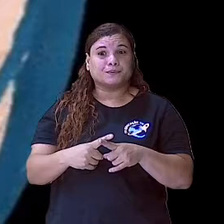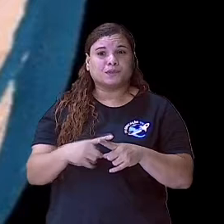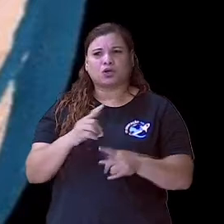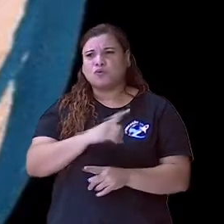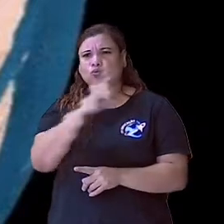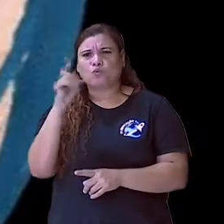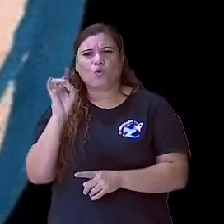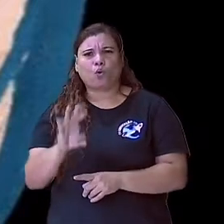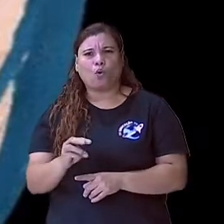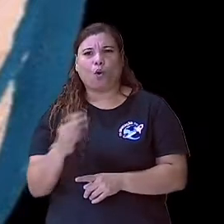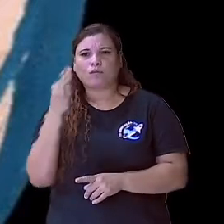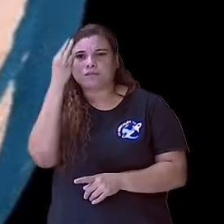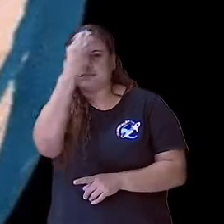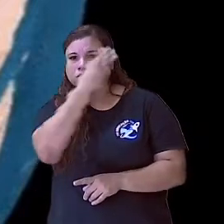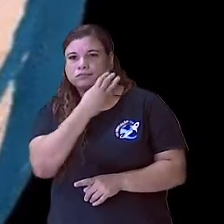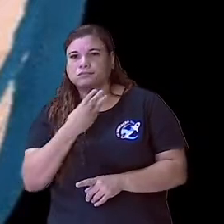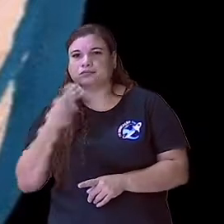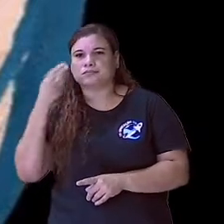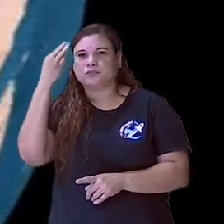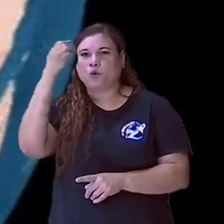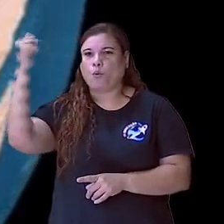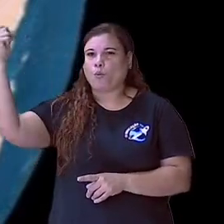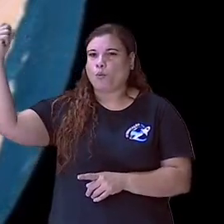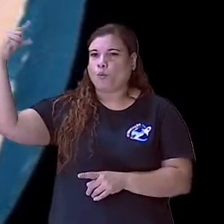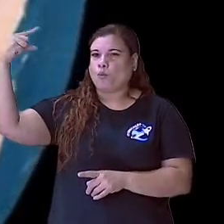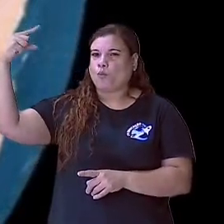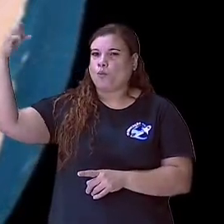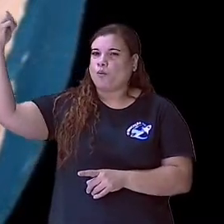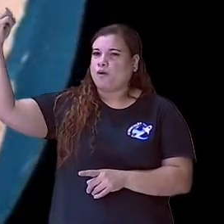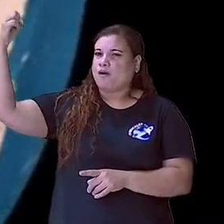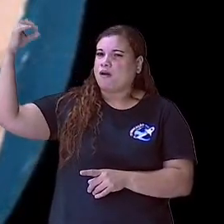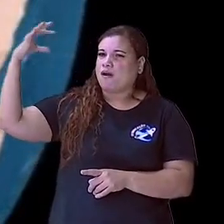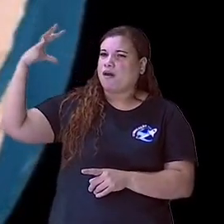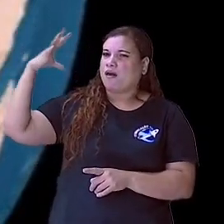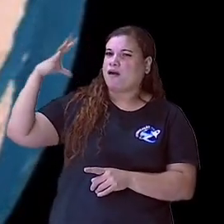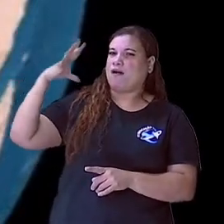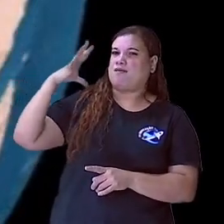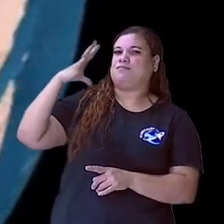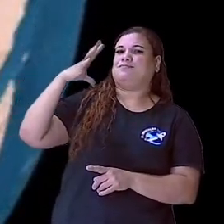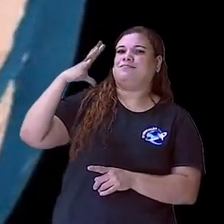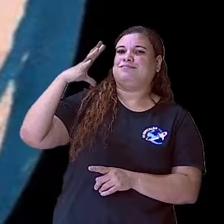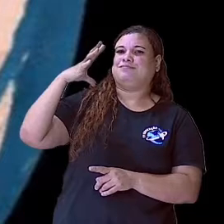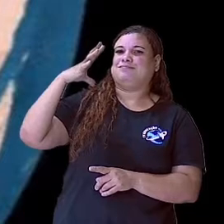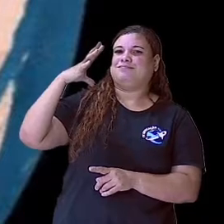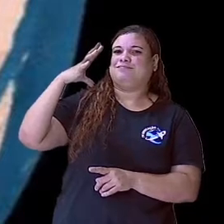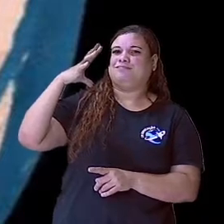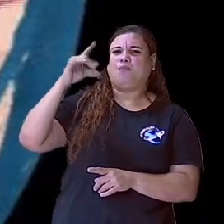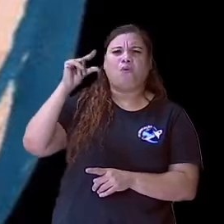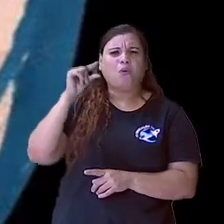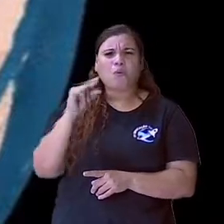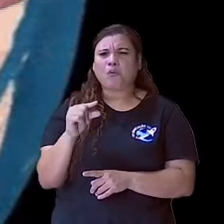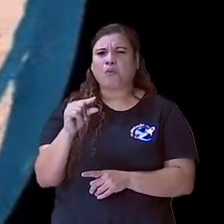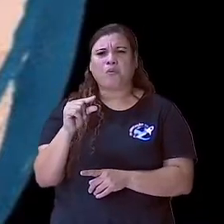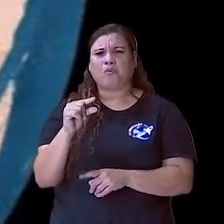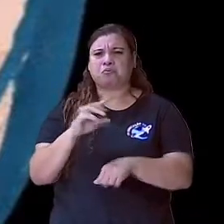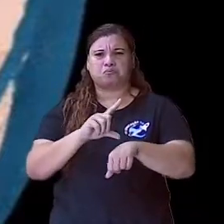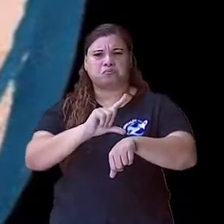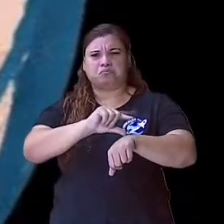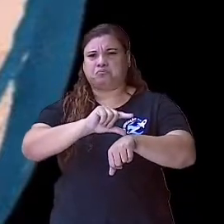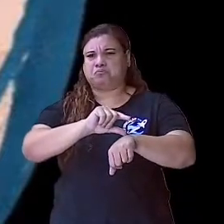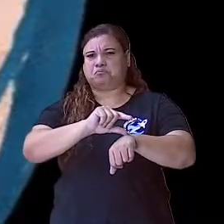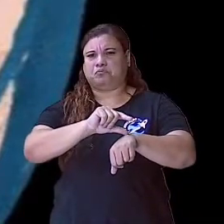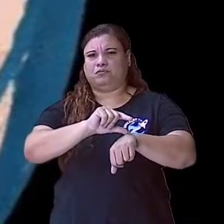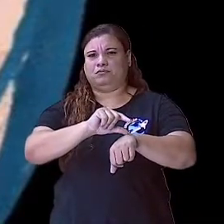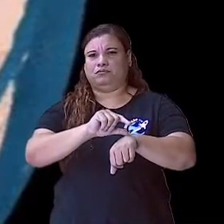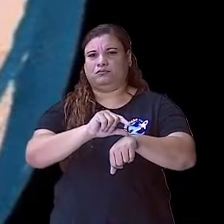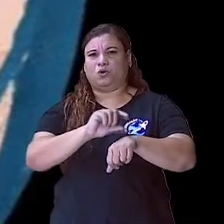todo, quando chegam no forte do verão, que ele não dura também 3